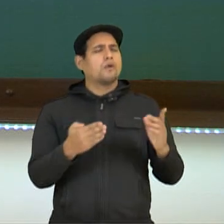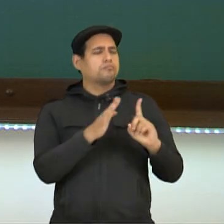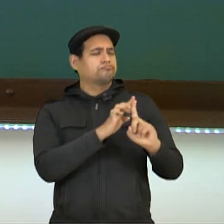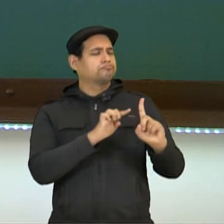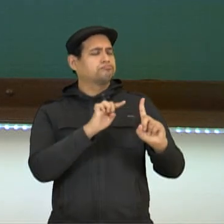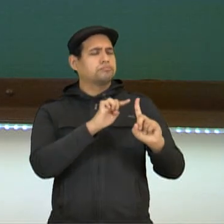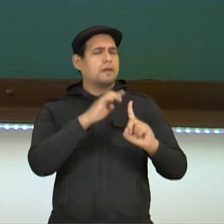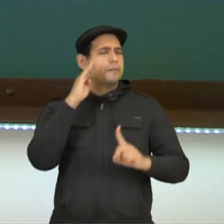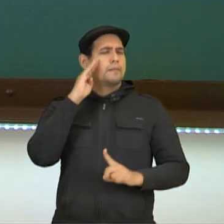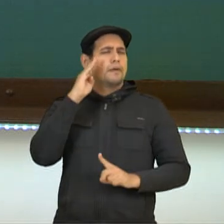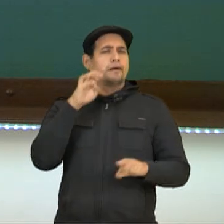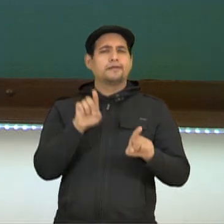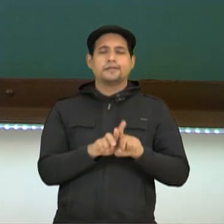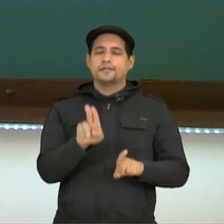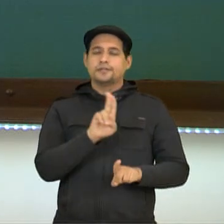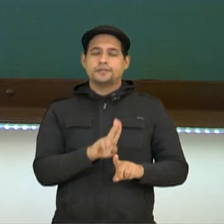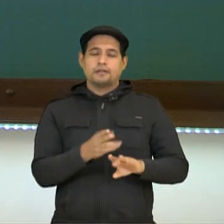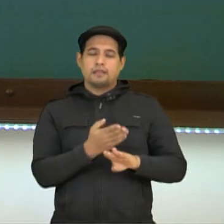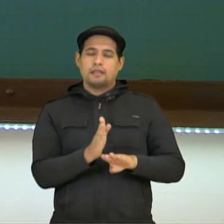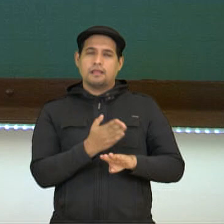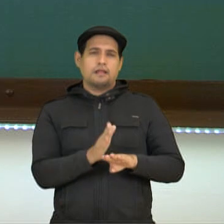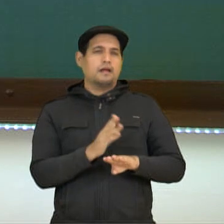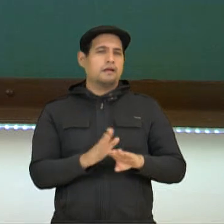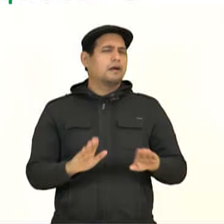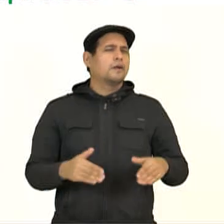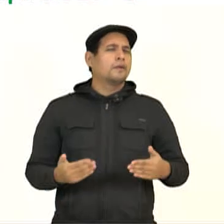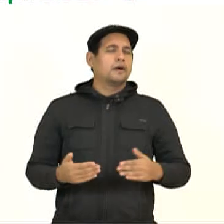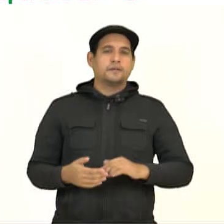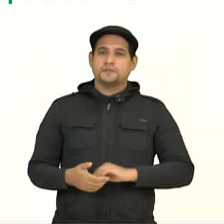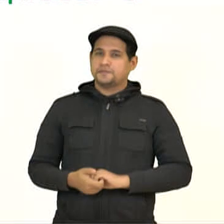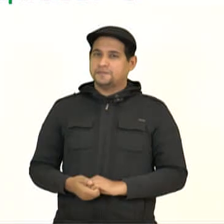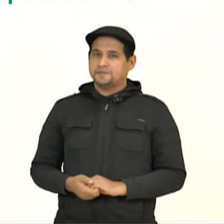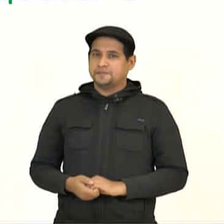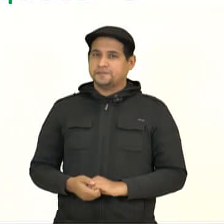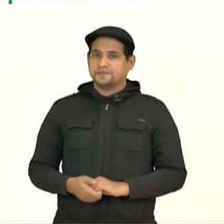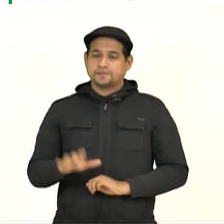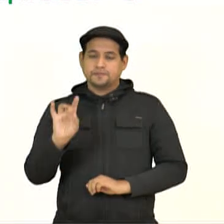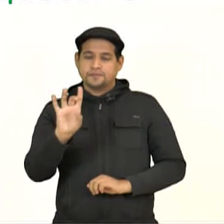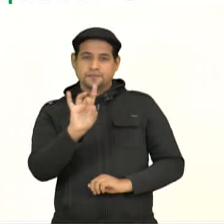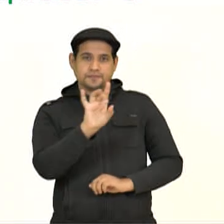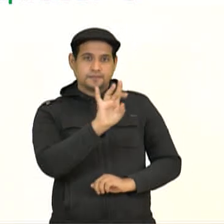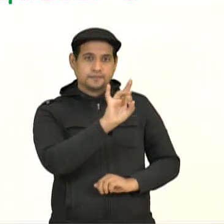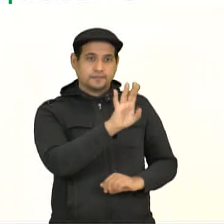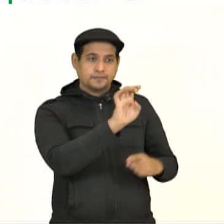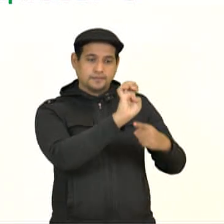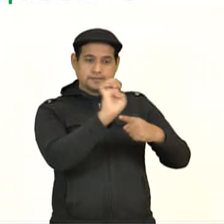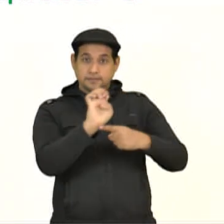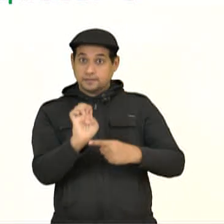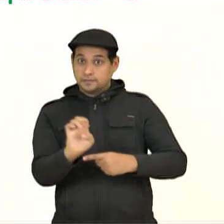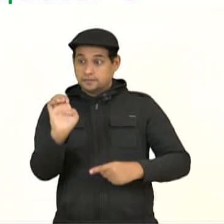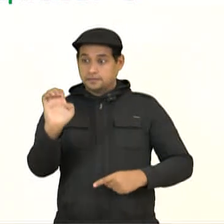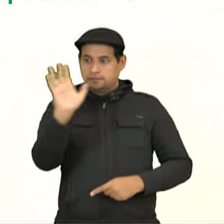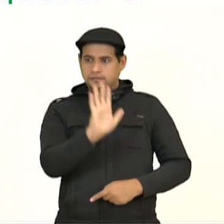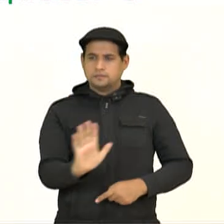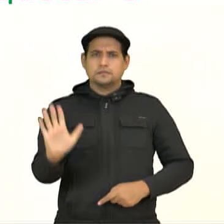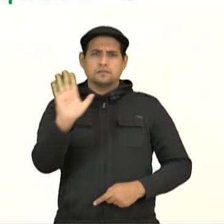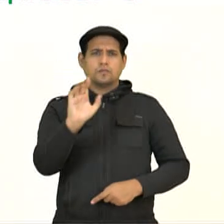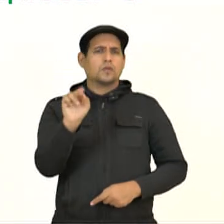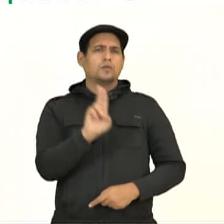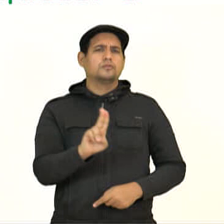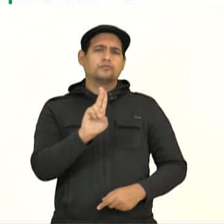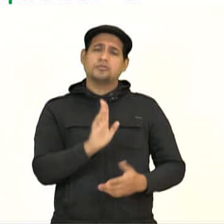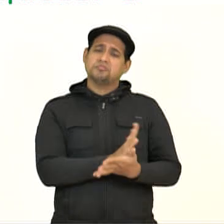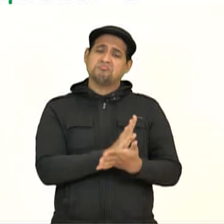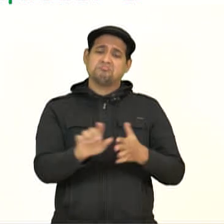principal da adoção das práticas mercantilistas? Cada Estado europeu adotou práticas condizentes com